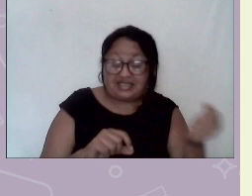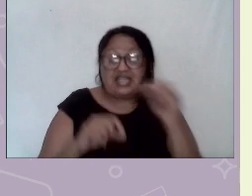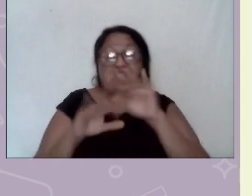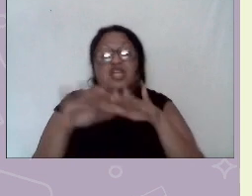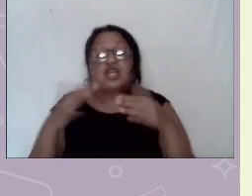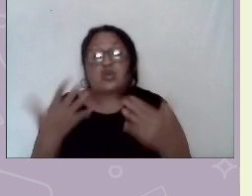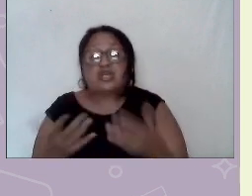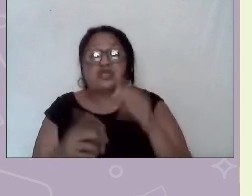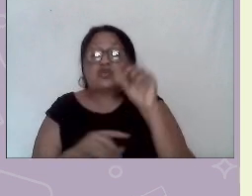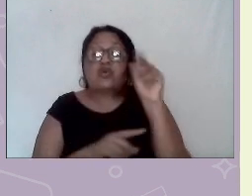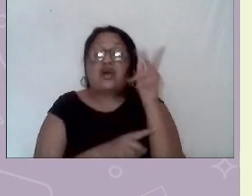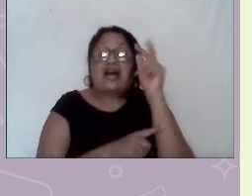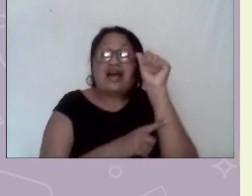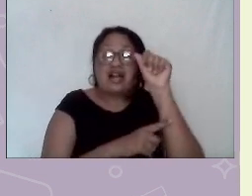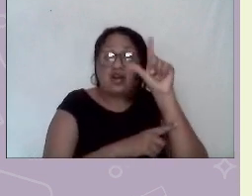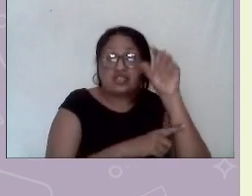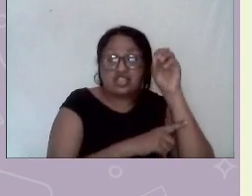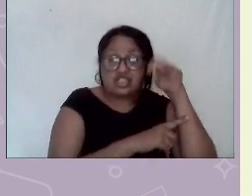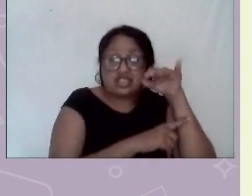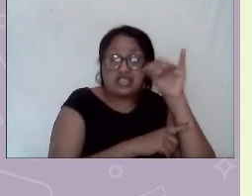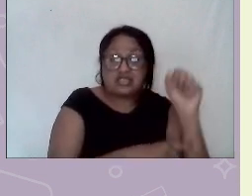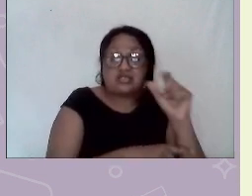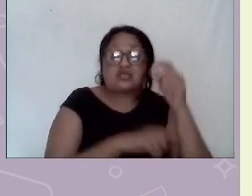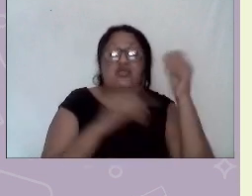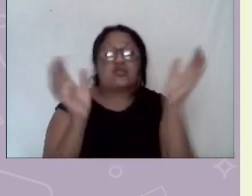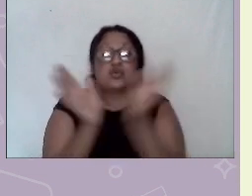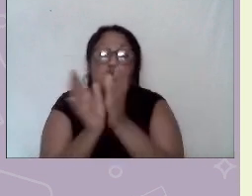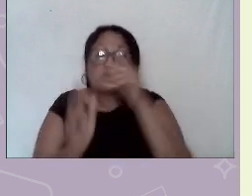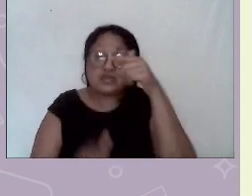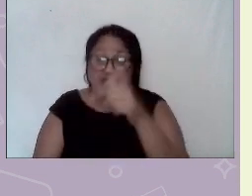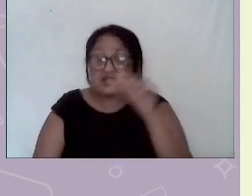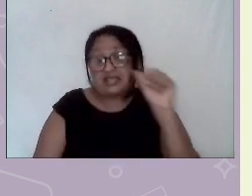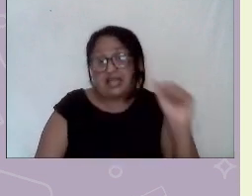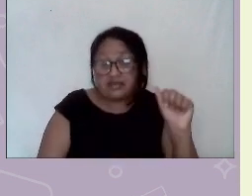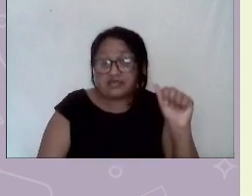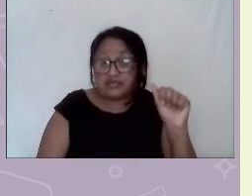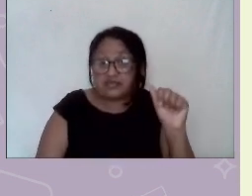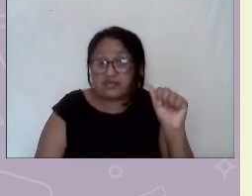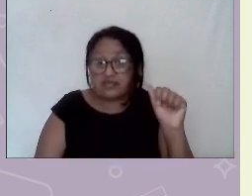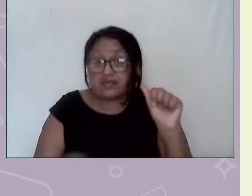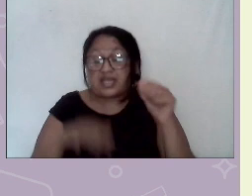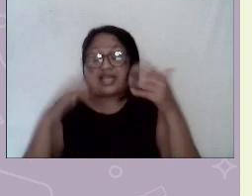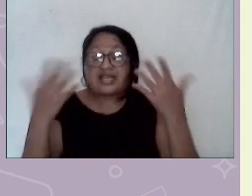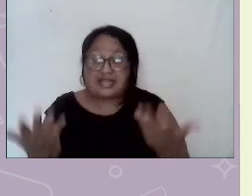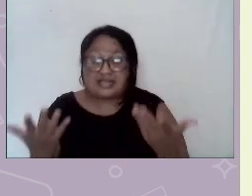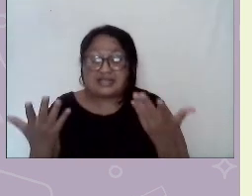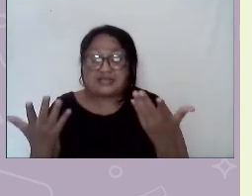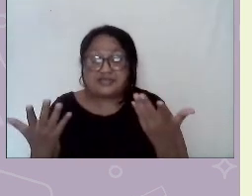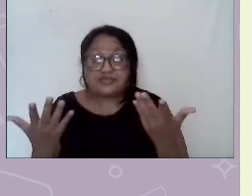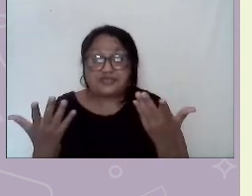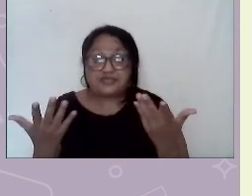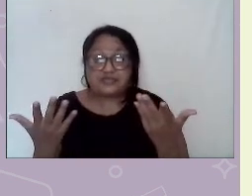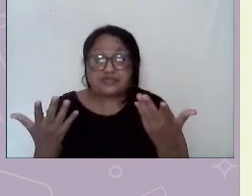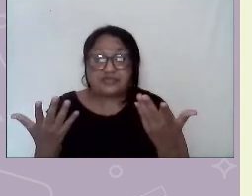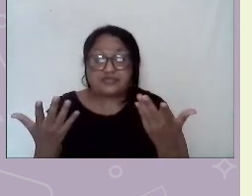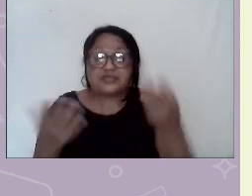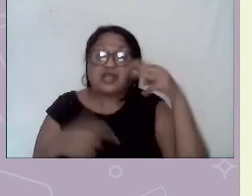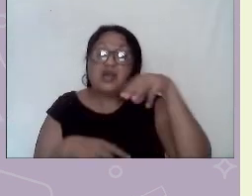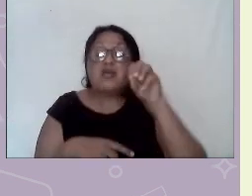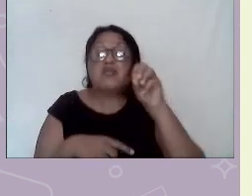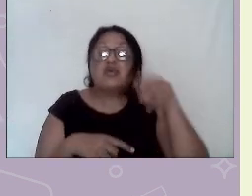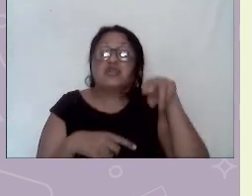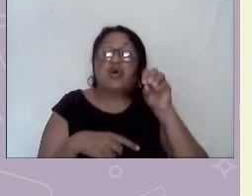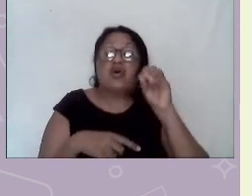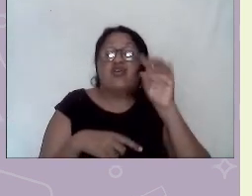7 né 7A antigo grupo 7A ele é monovalente tá